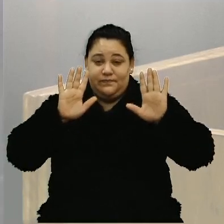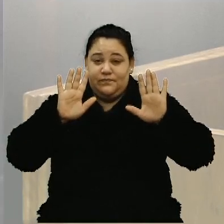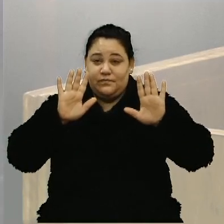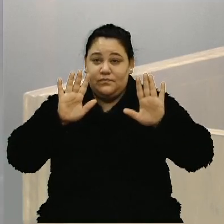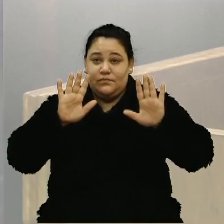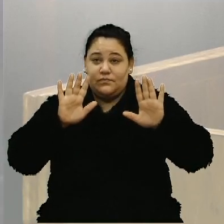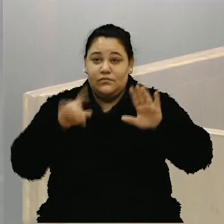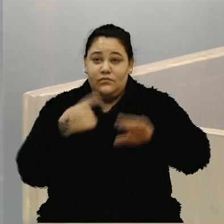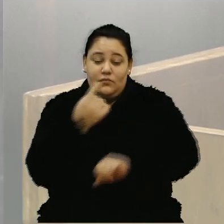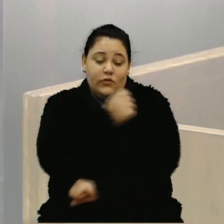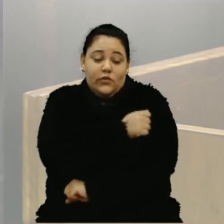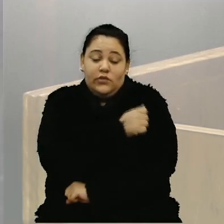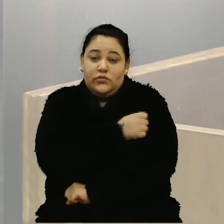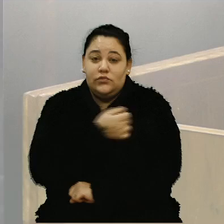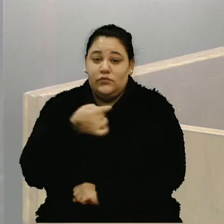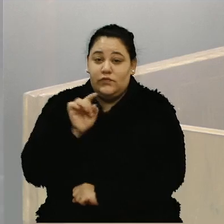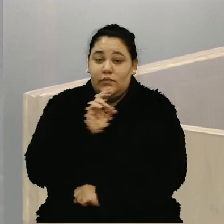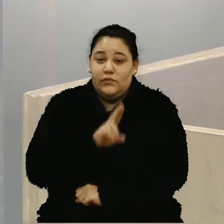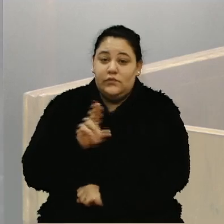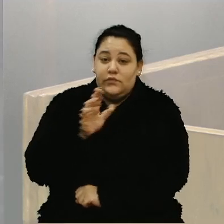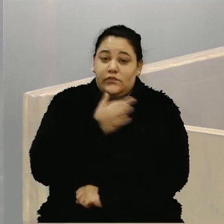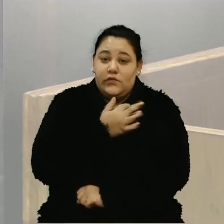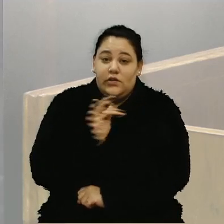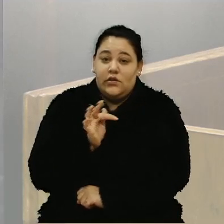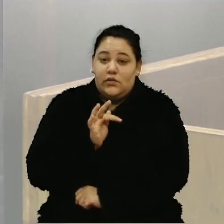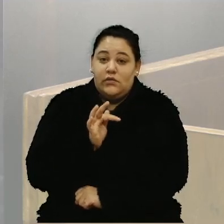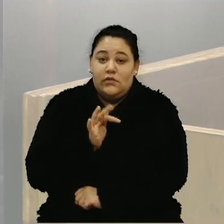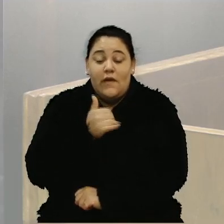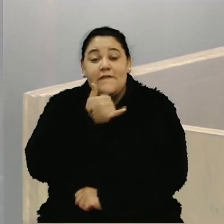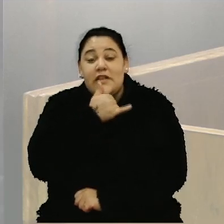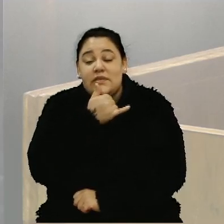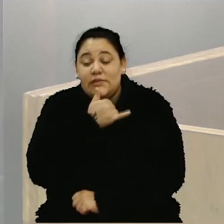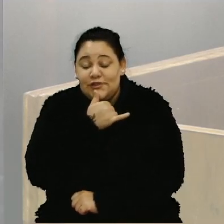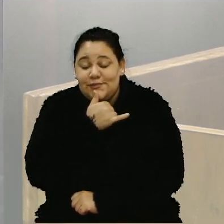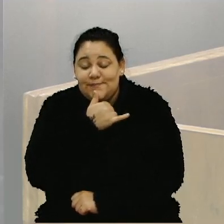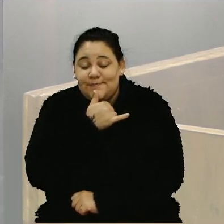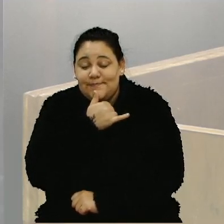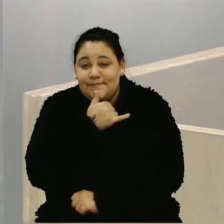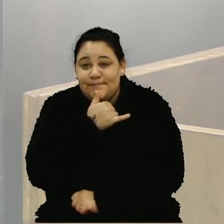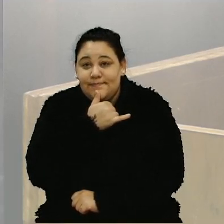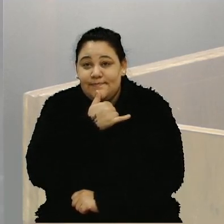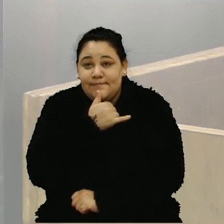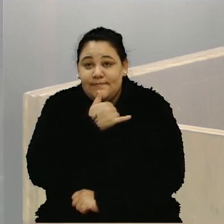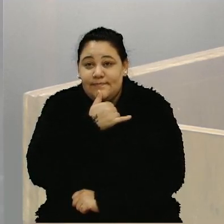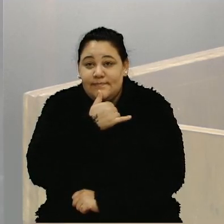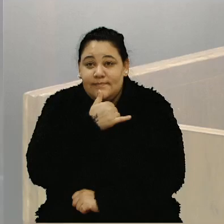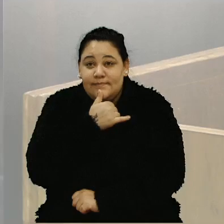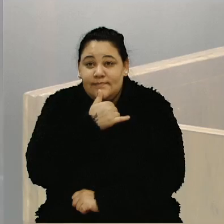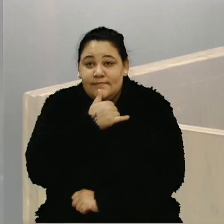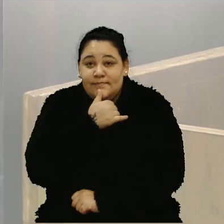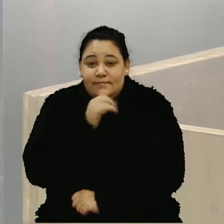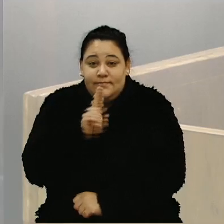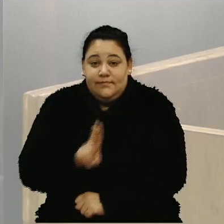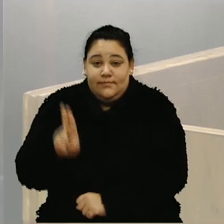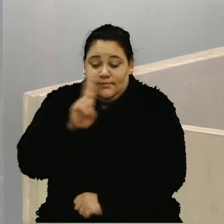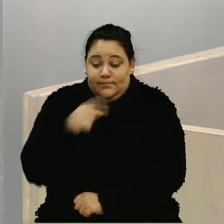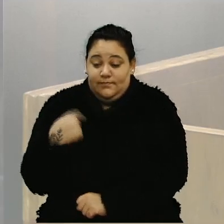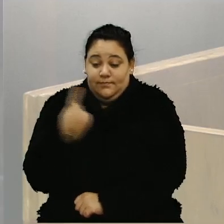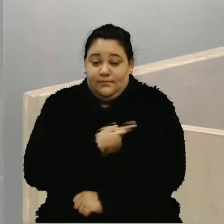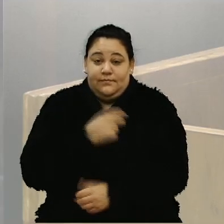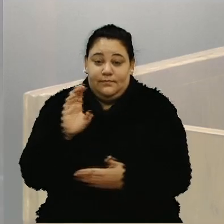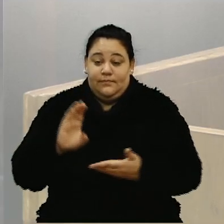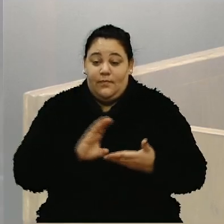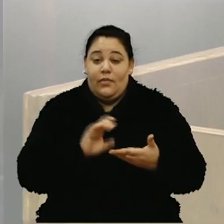um aluno vai para a Universidade Federal, infelizmente ele acaba usando dos nossos recursos, porque quem